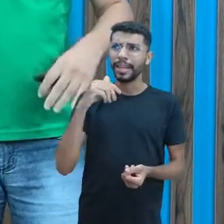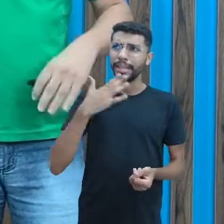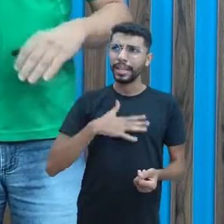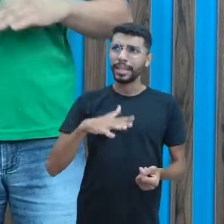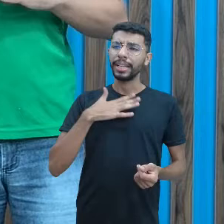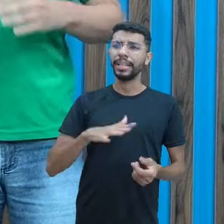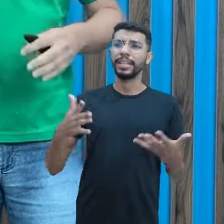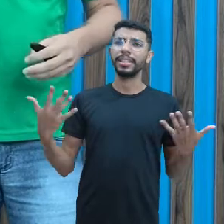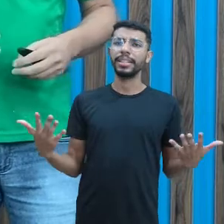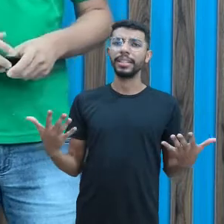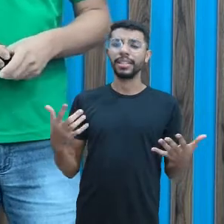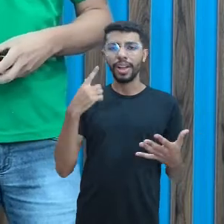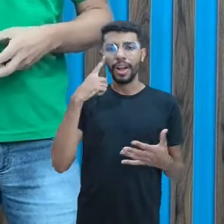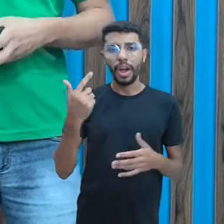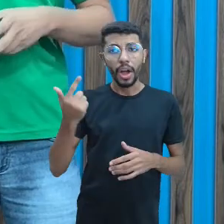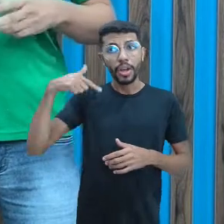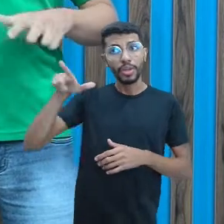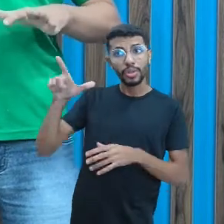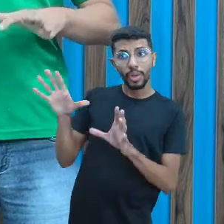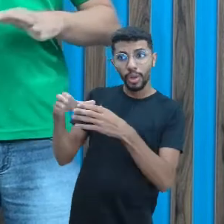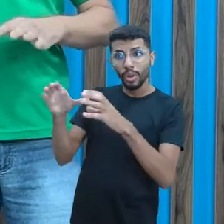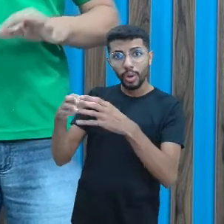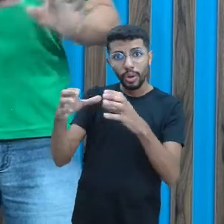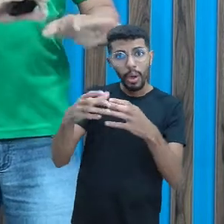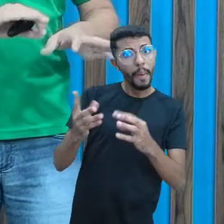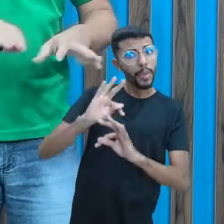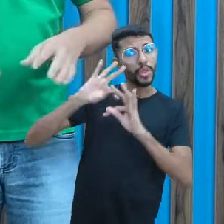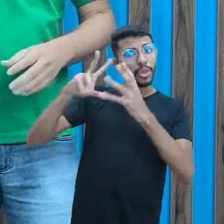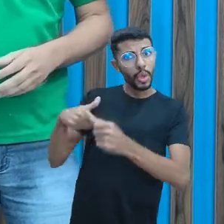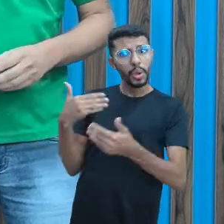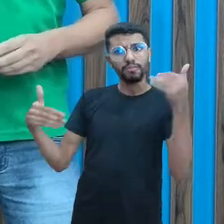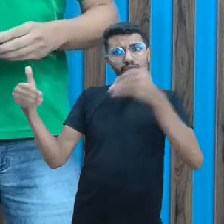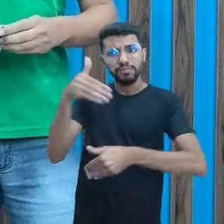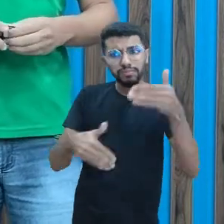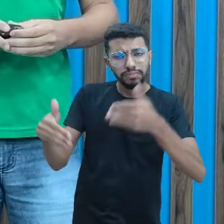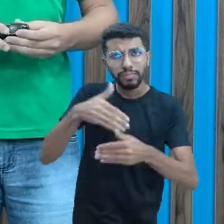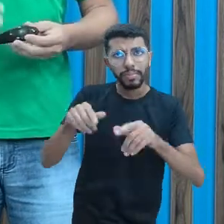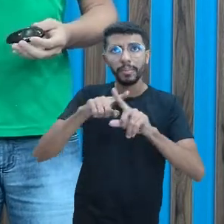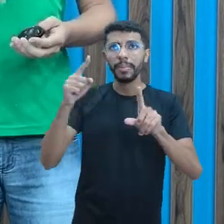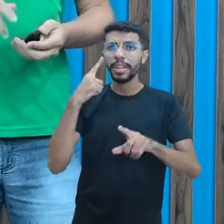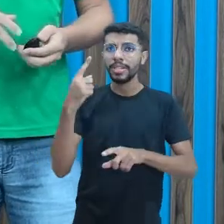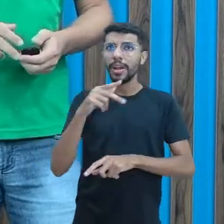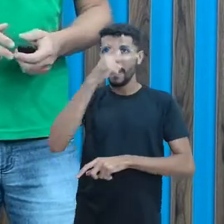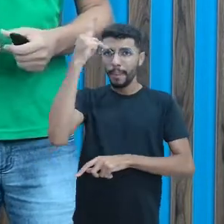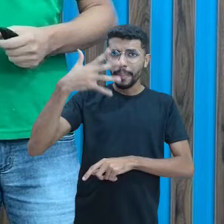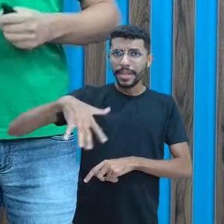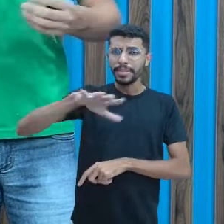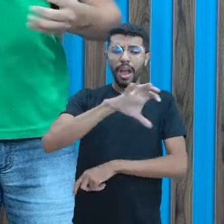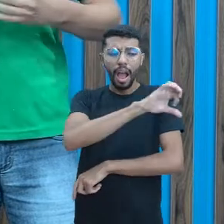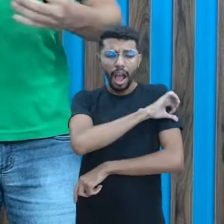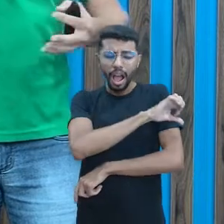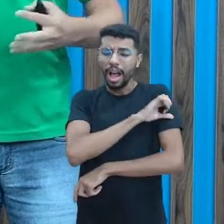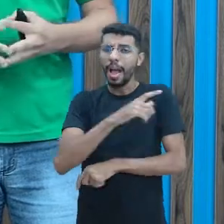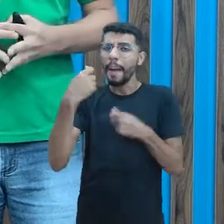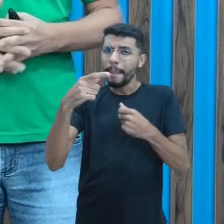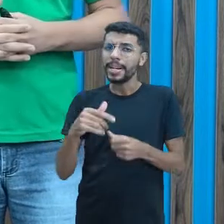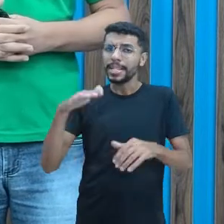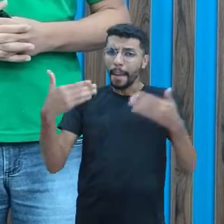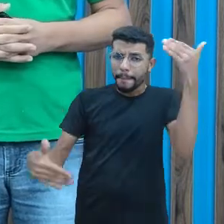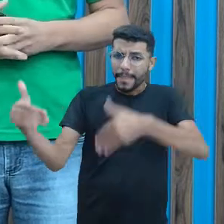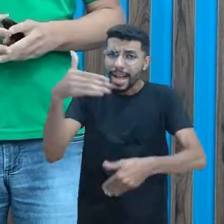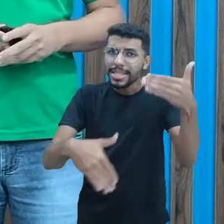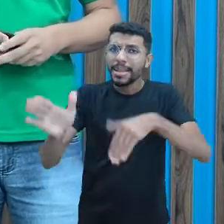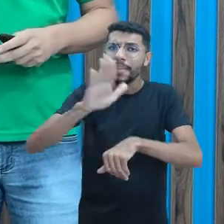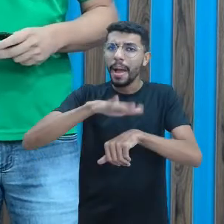lá interagindo, perguntando. O pessoal do 9º ano está acompanhando as aulas, estou vendo aí, mas não está participando do chat, então preciso da maior